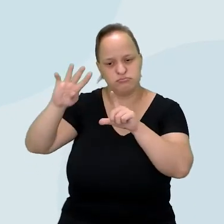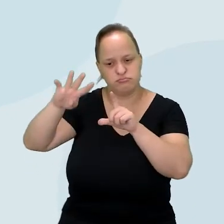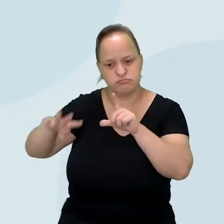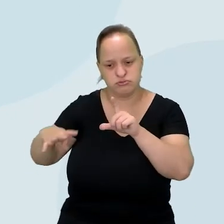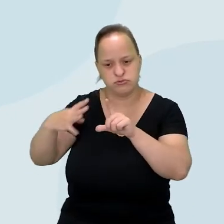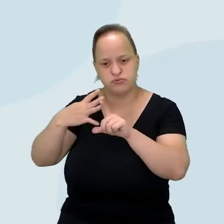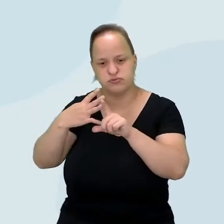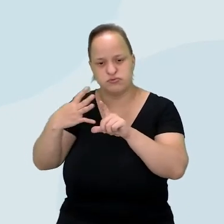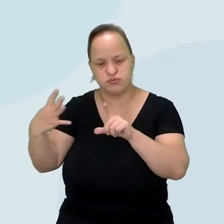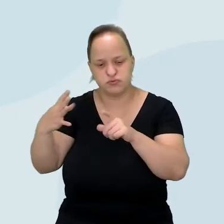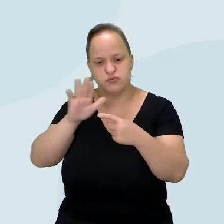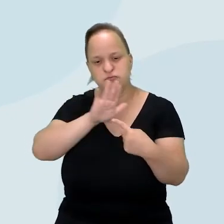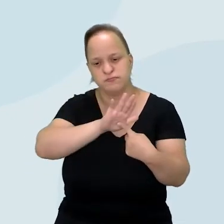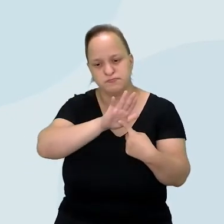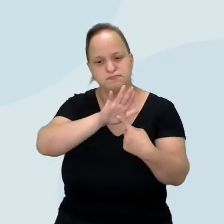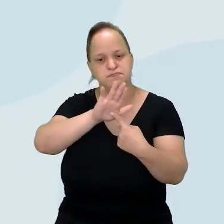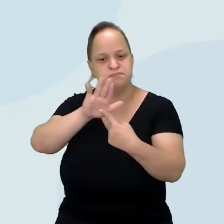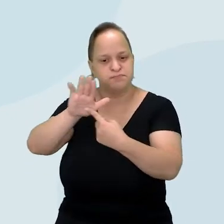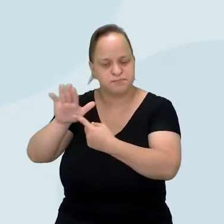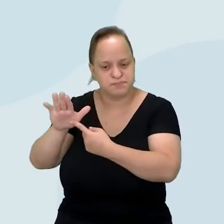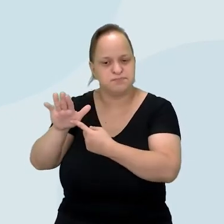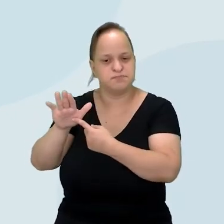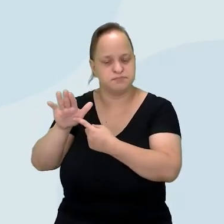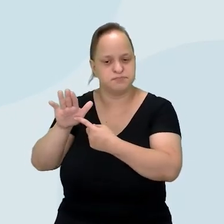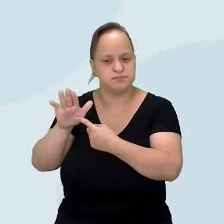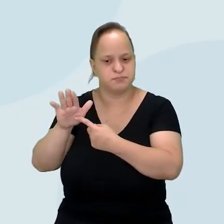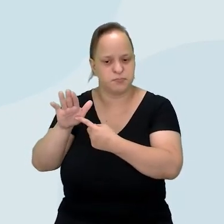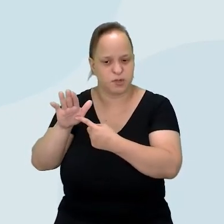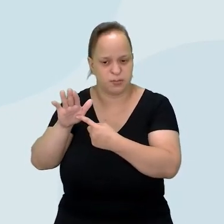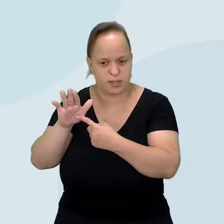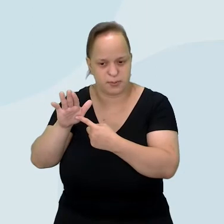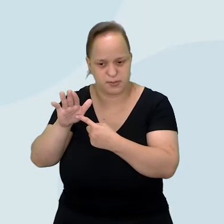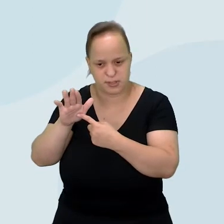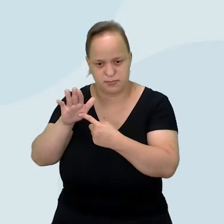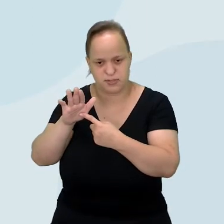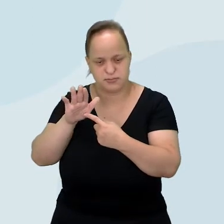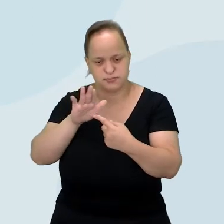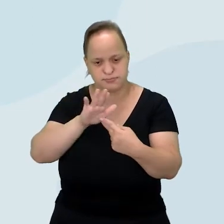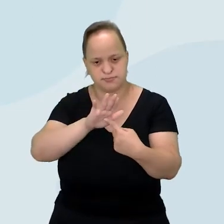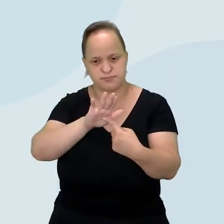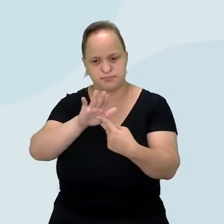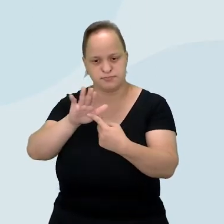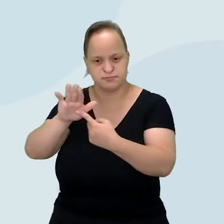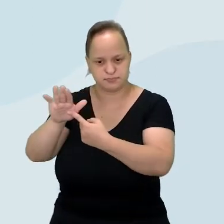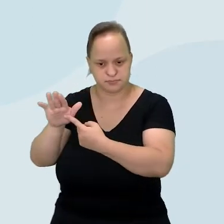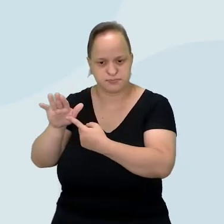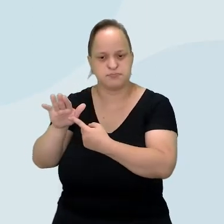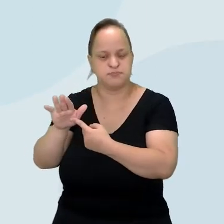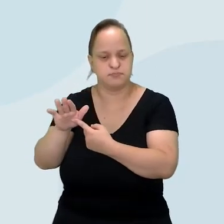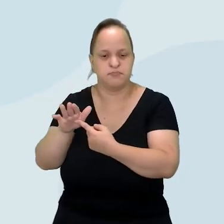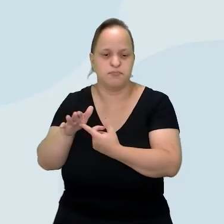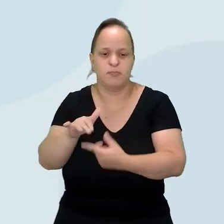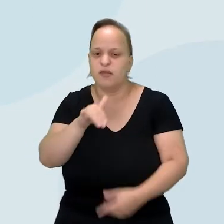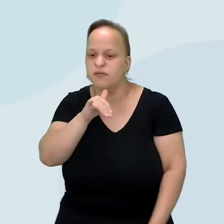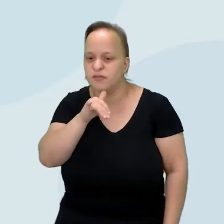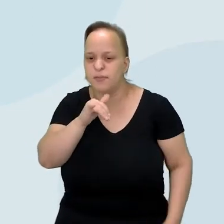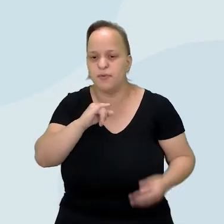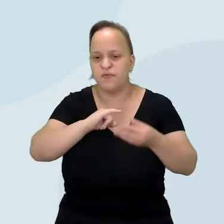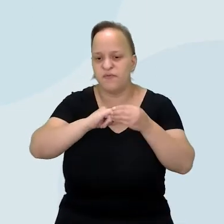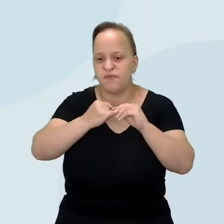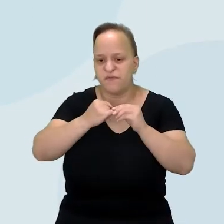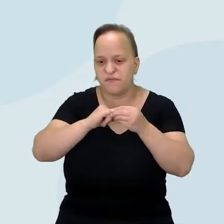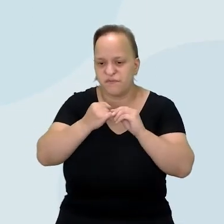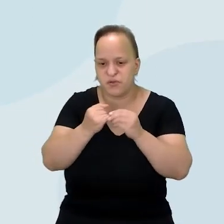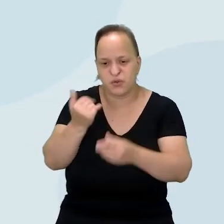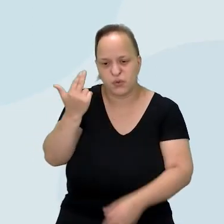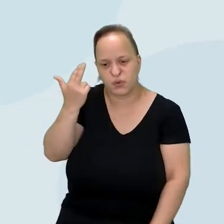justamente a quantidade de proteínas que tem no feijão cru, tá? E que é um alimento extremamente proteico.